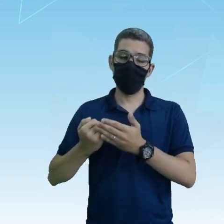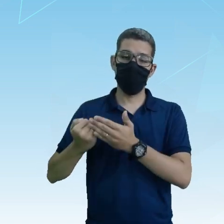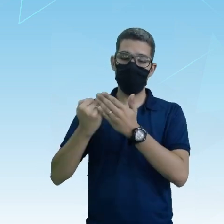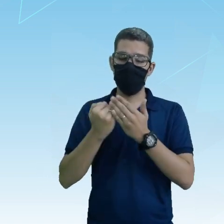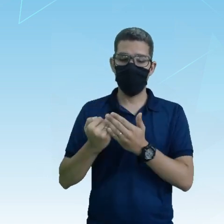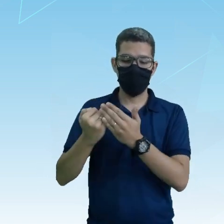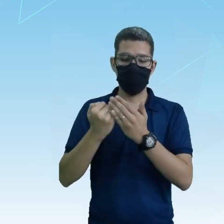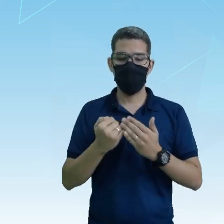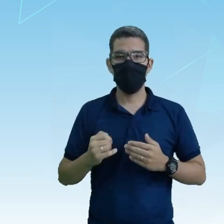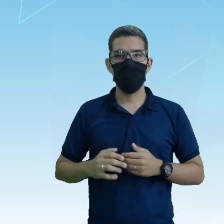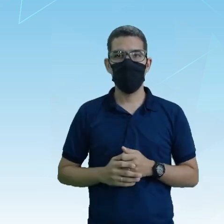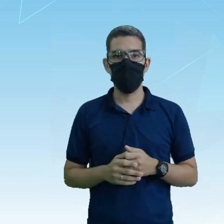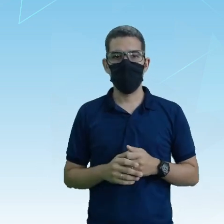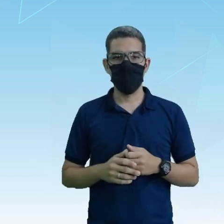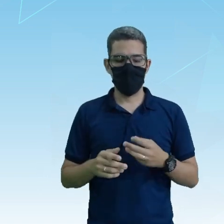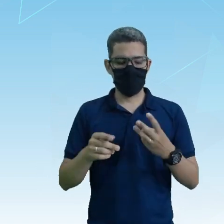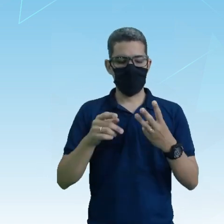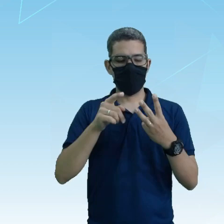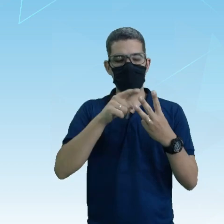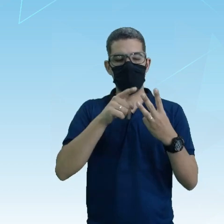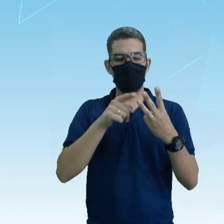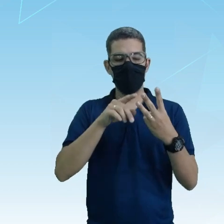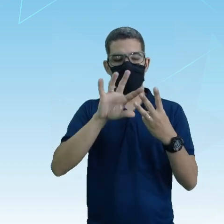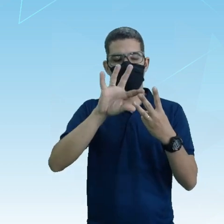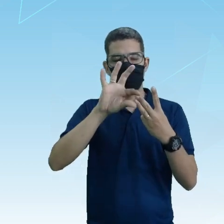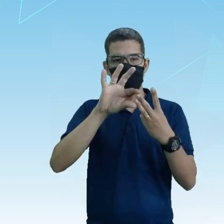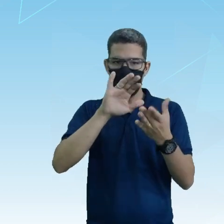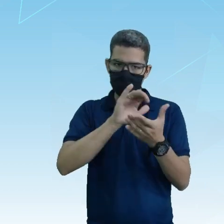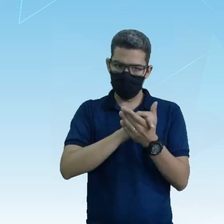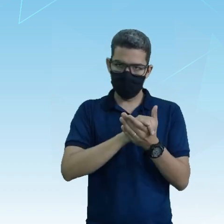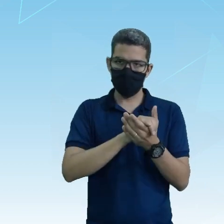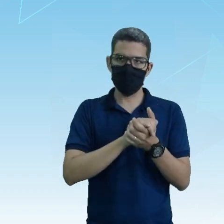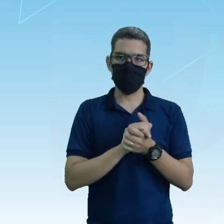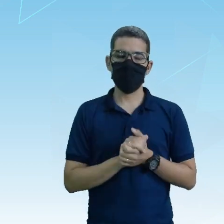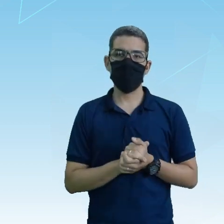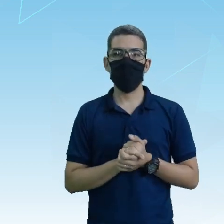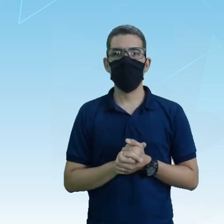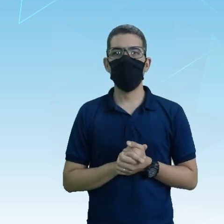Eles são um casal, tá? Trabalham lá